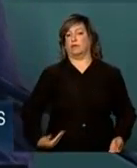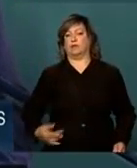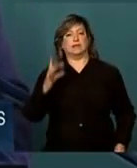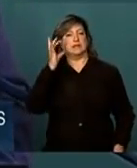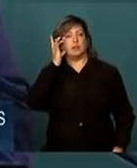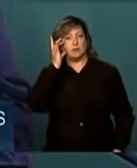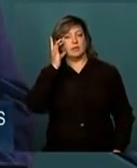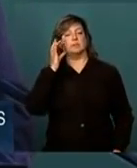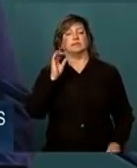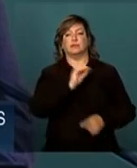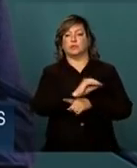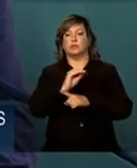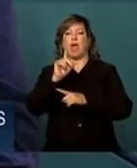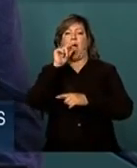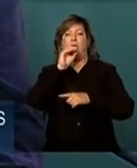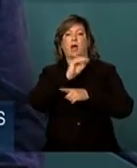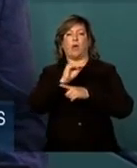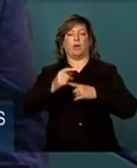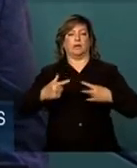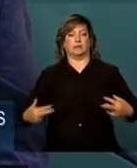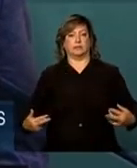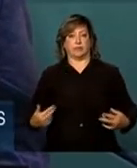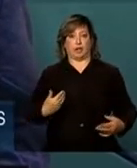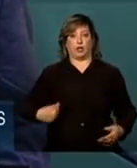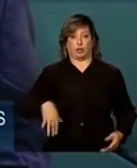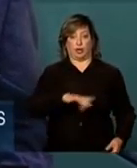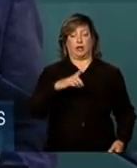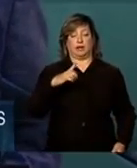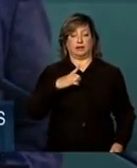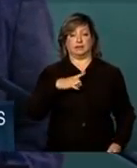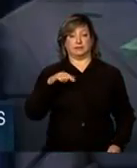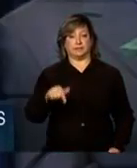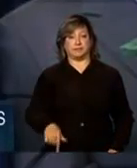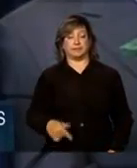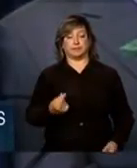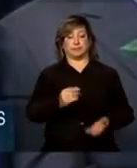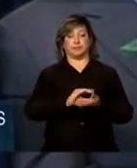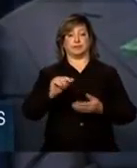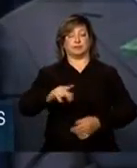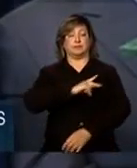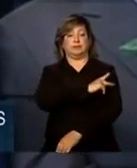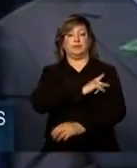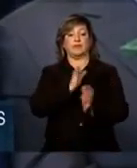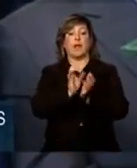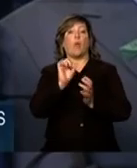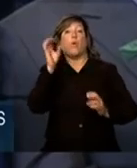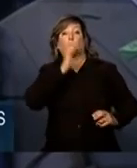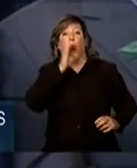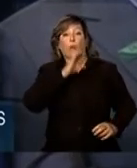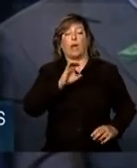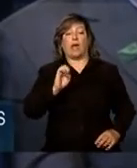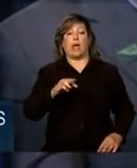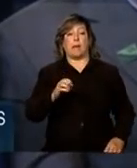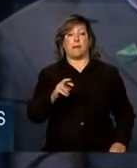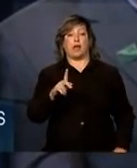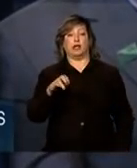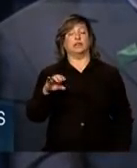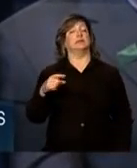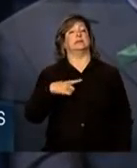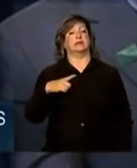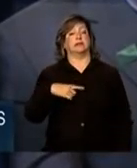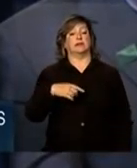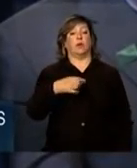investindo. Nós temos aqui, por exemplo, investimentos no estado do Piauí, na área de emergência. São